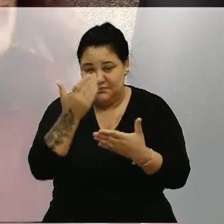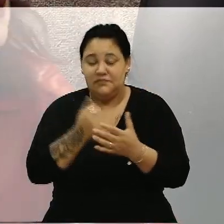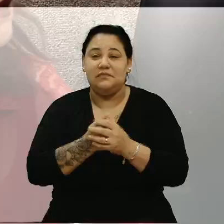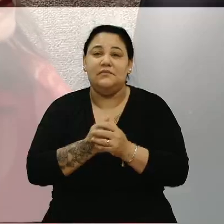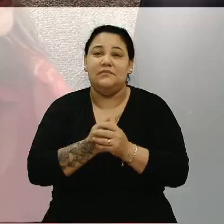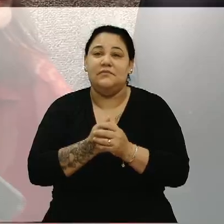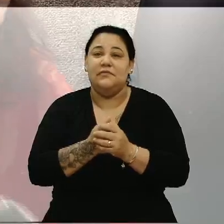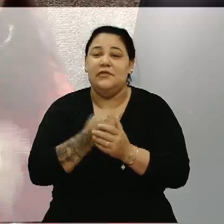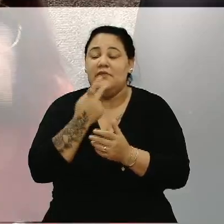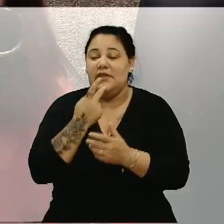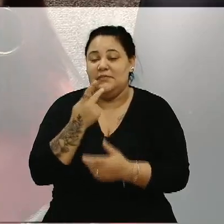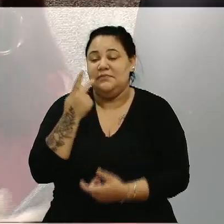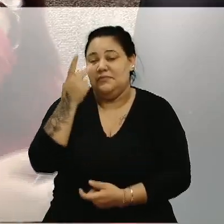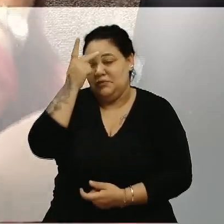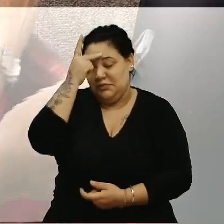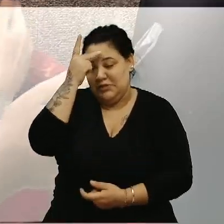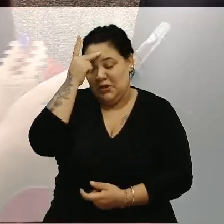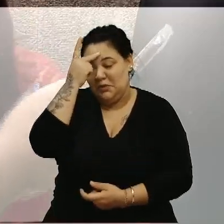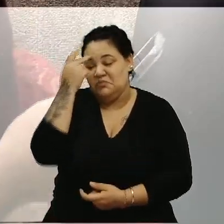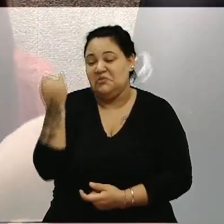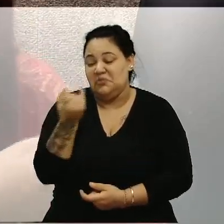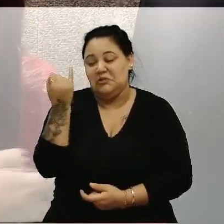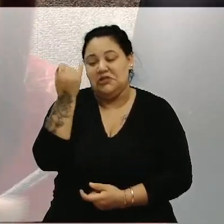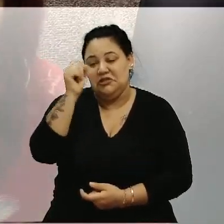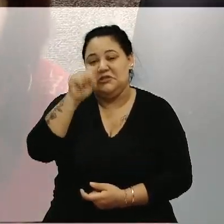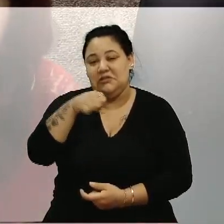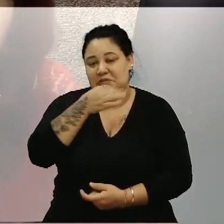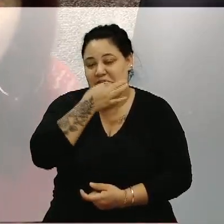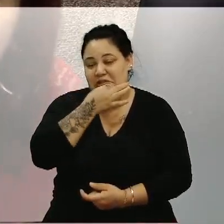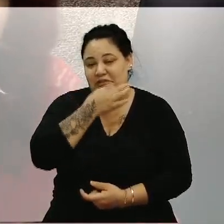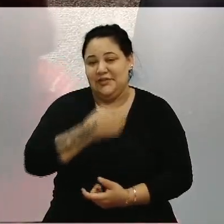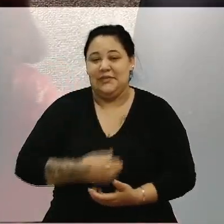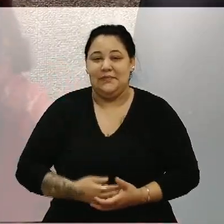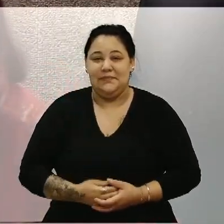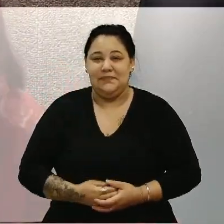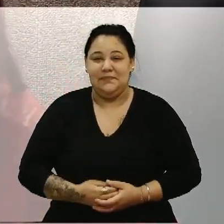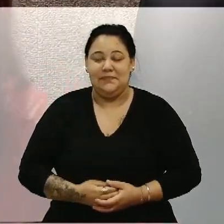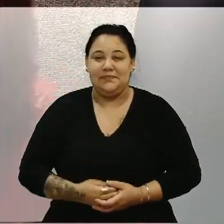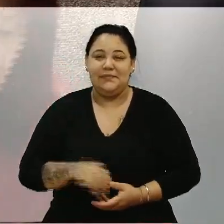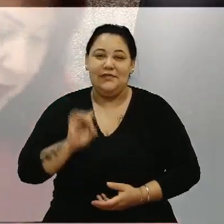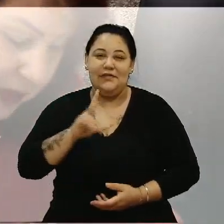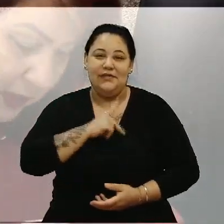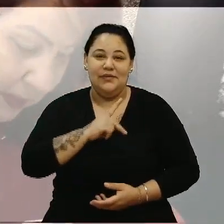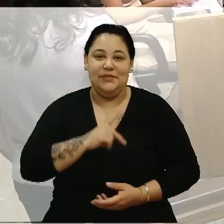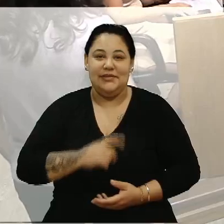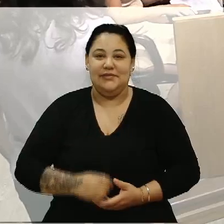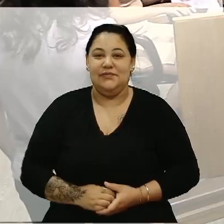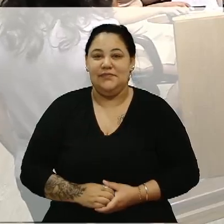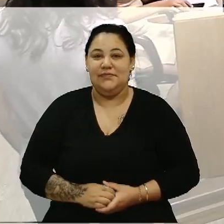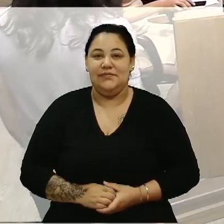esse hospital que tão importante é para a nossa cidade de Caxias do Sul. Era isso, senhora presidente.